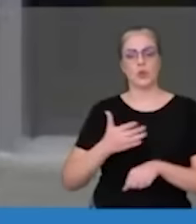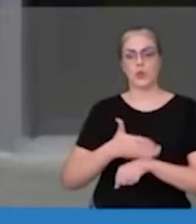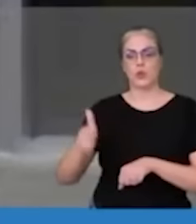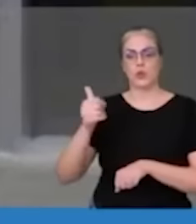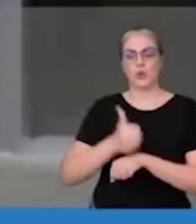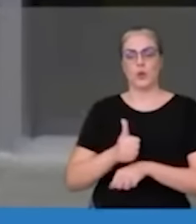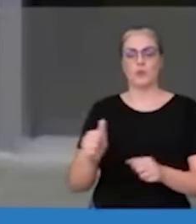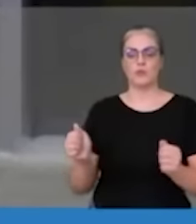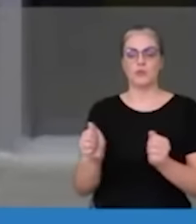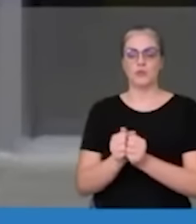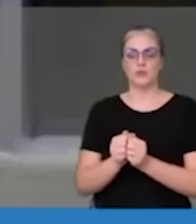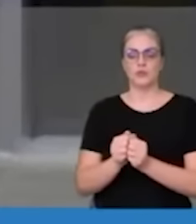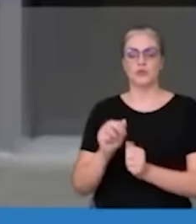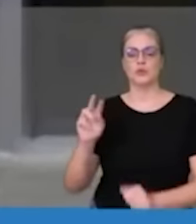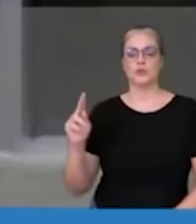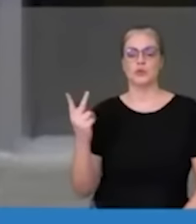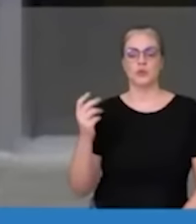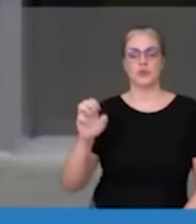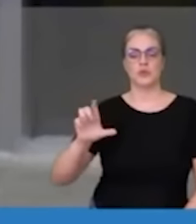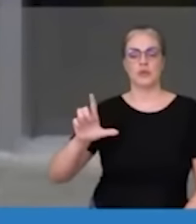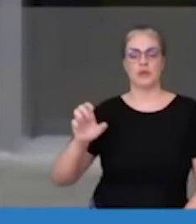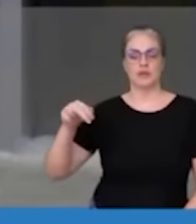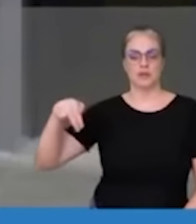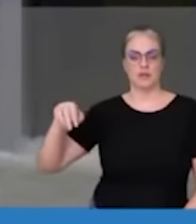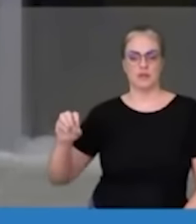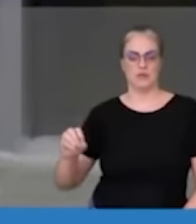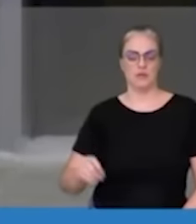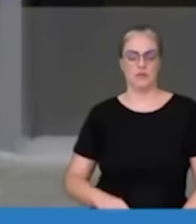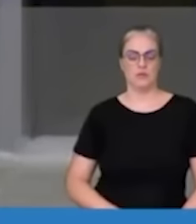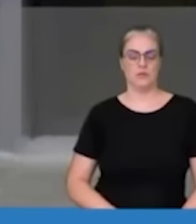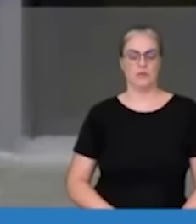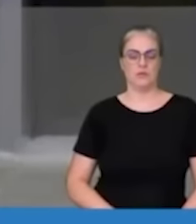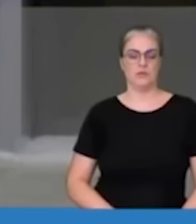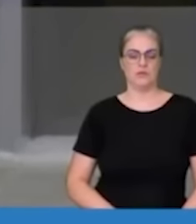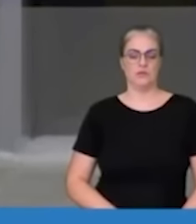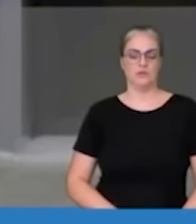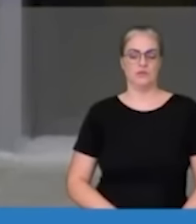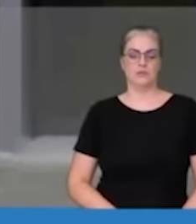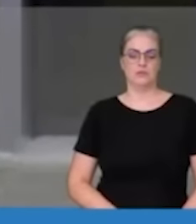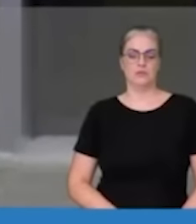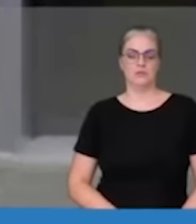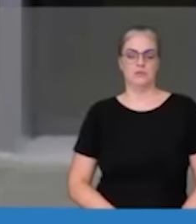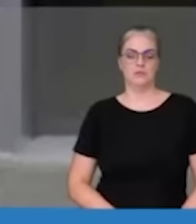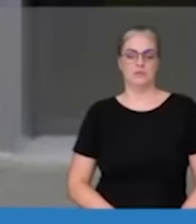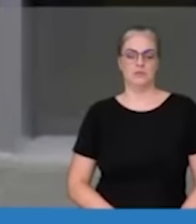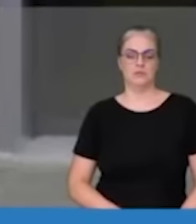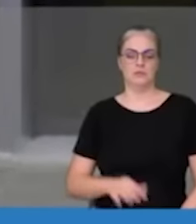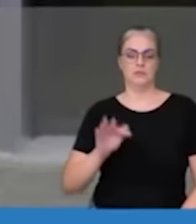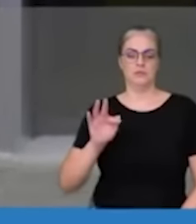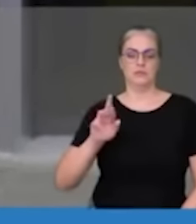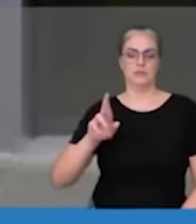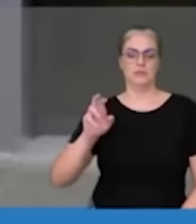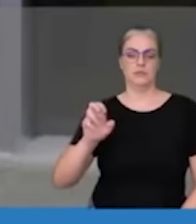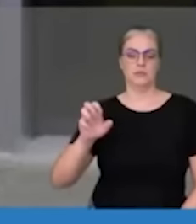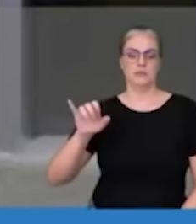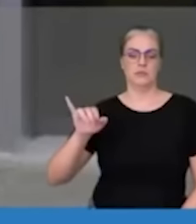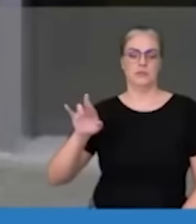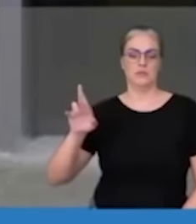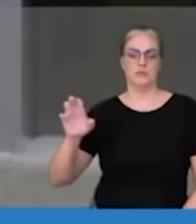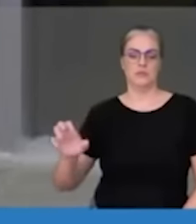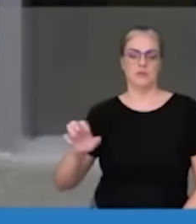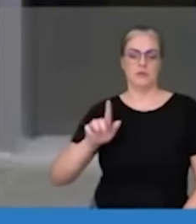Heleno, ele participaria da gestão da crise. O general Freire Gomes negou-se